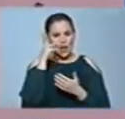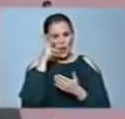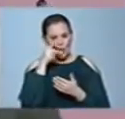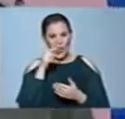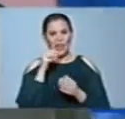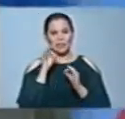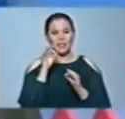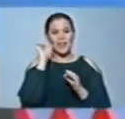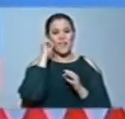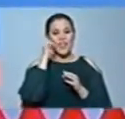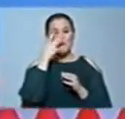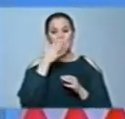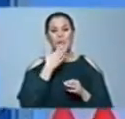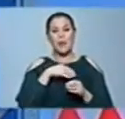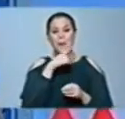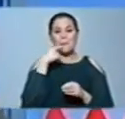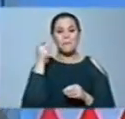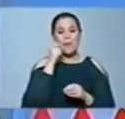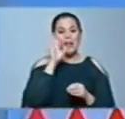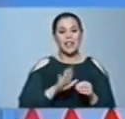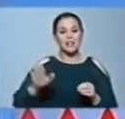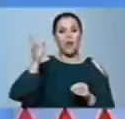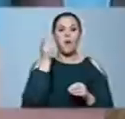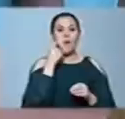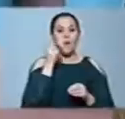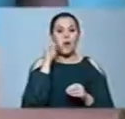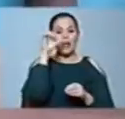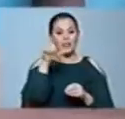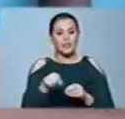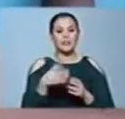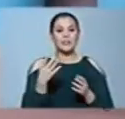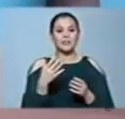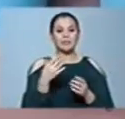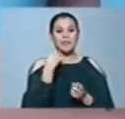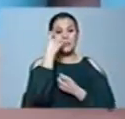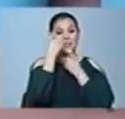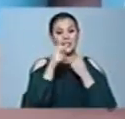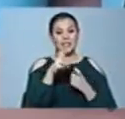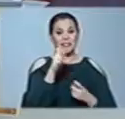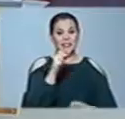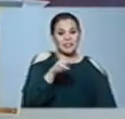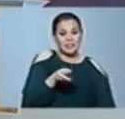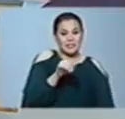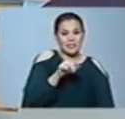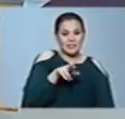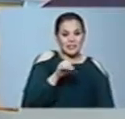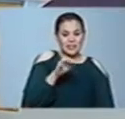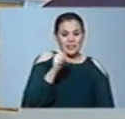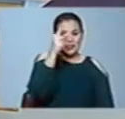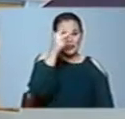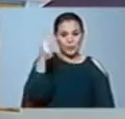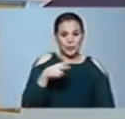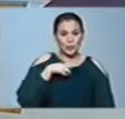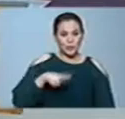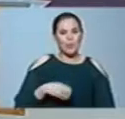rio branco mel acioná-lo damián deles é menor de 11 anos não foi essa que empresa o documento vai